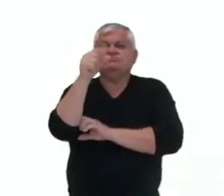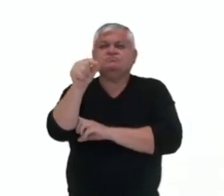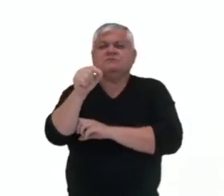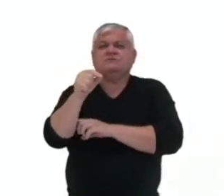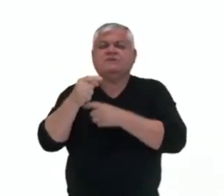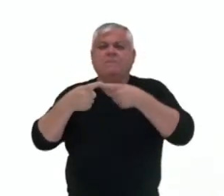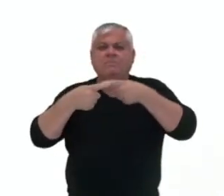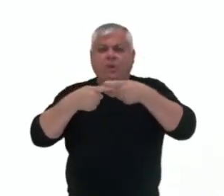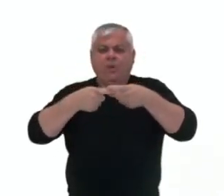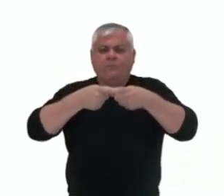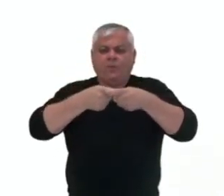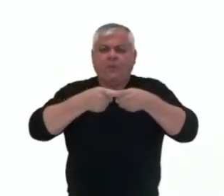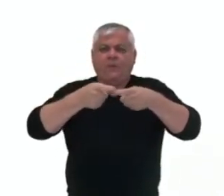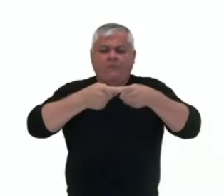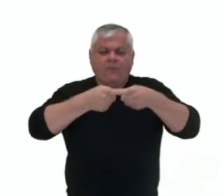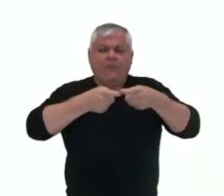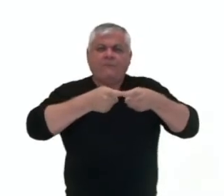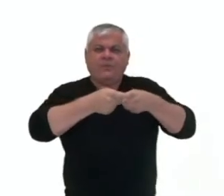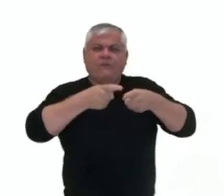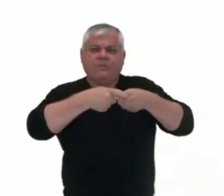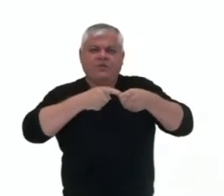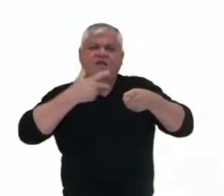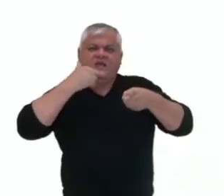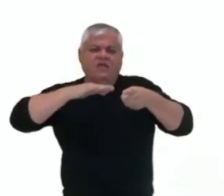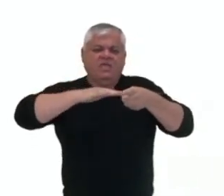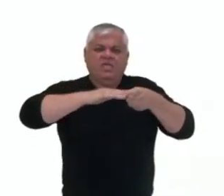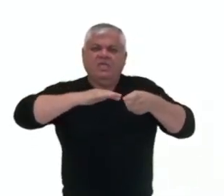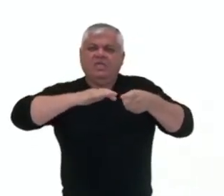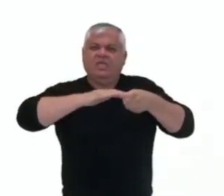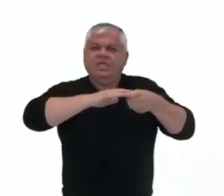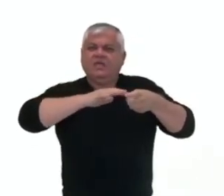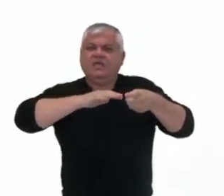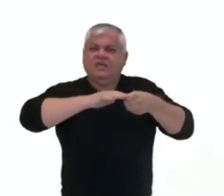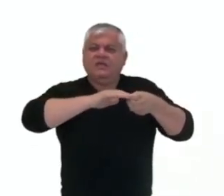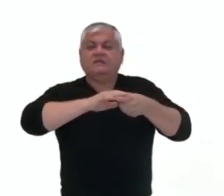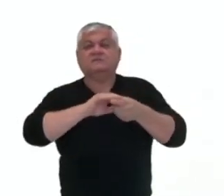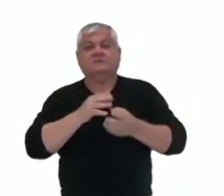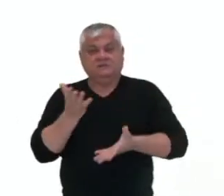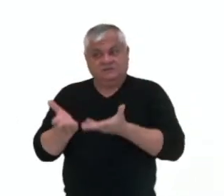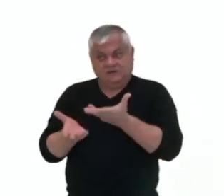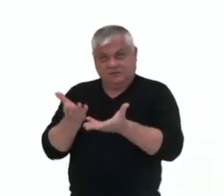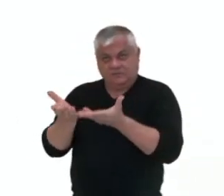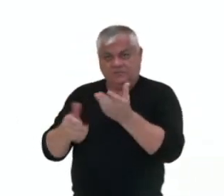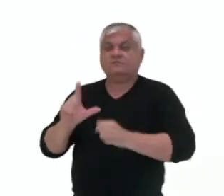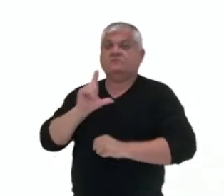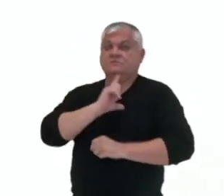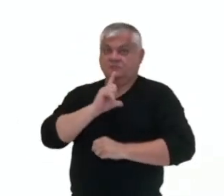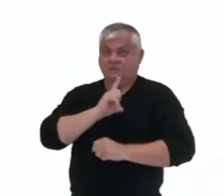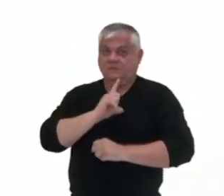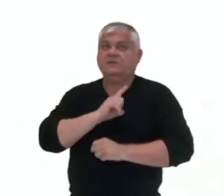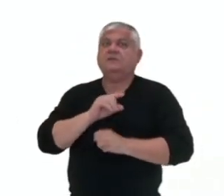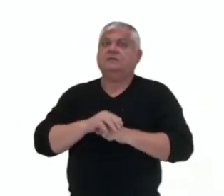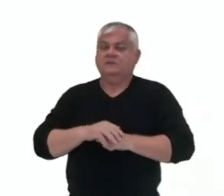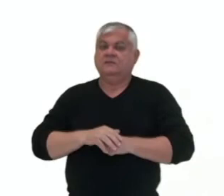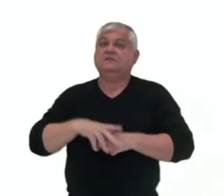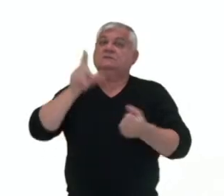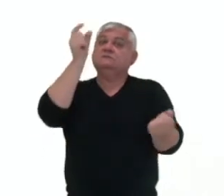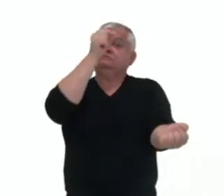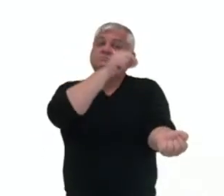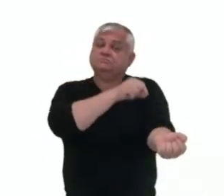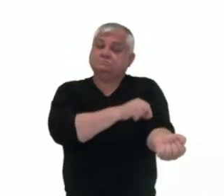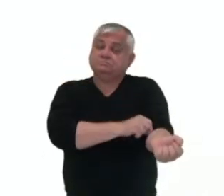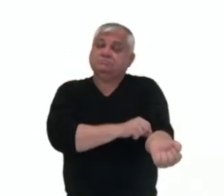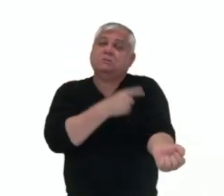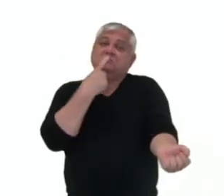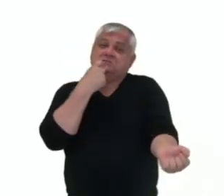travar e prejudicar a circulação sanguínea. Ela tem tratamento, pode receber transfusão de sangue, mas ela vai